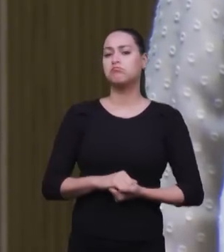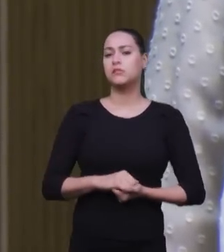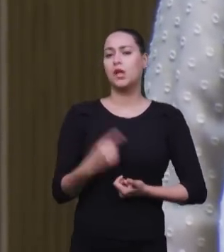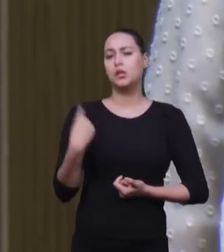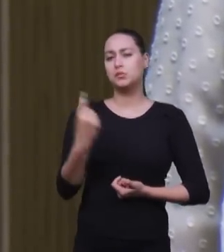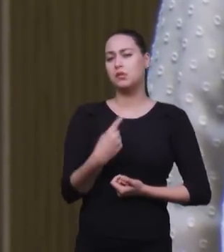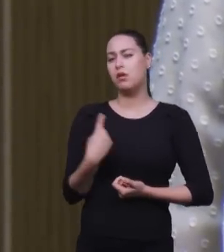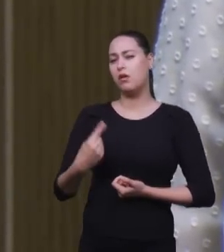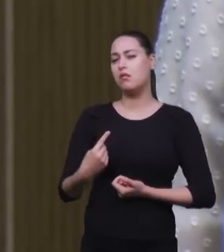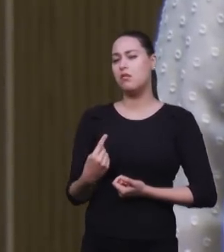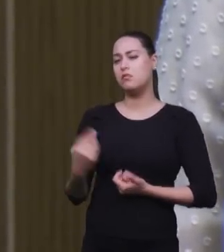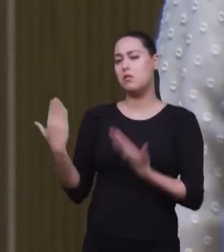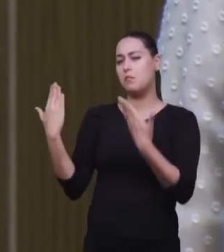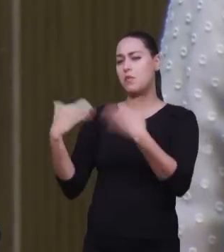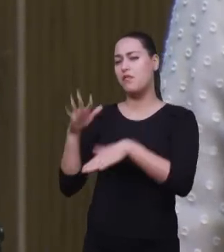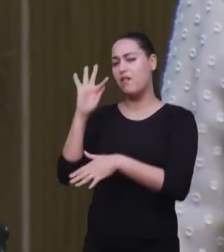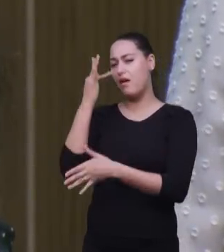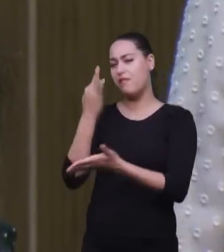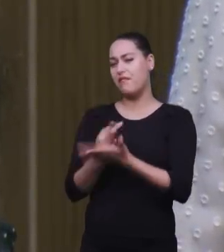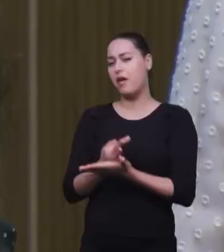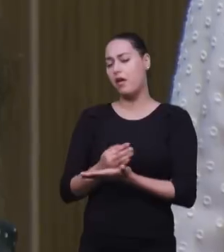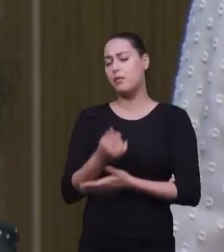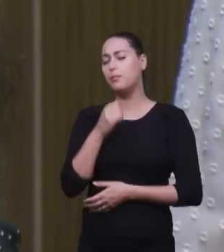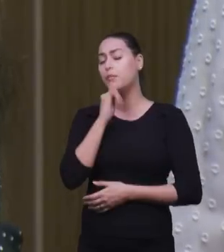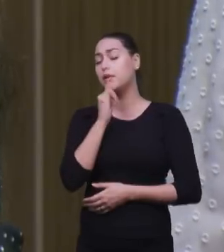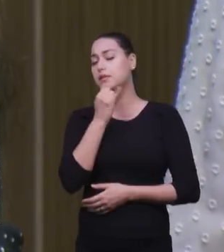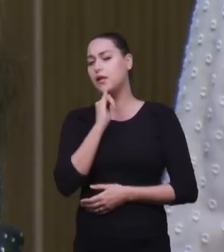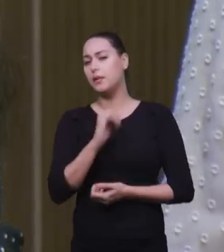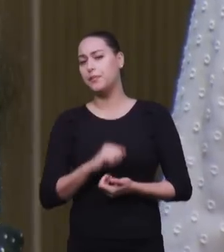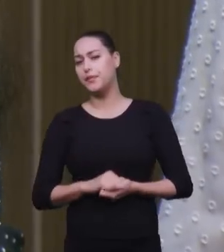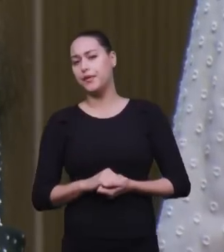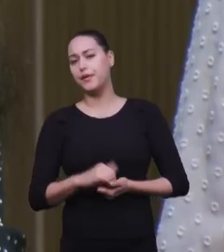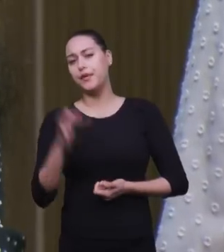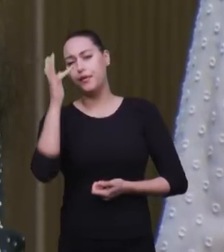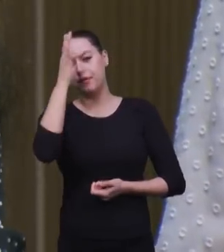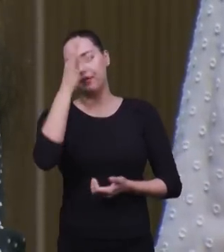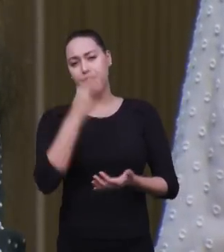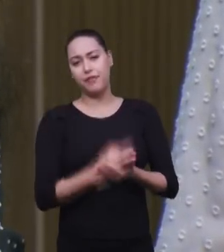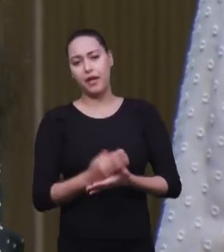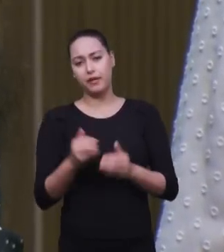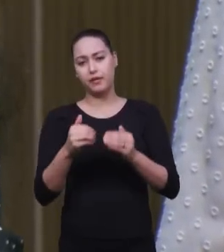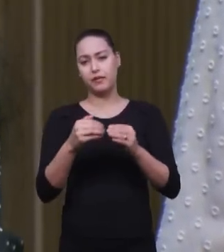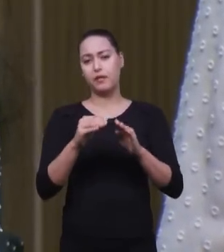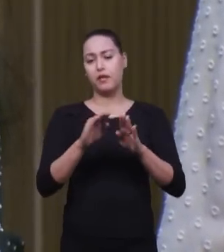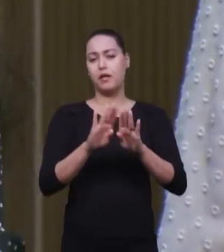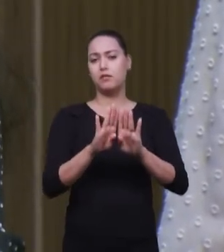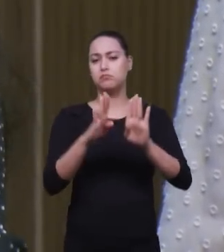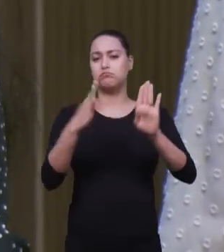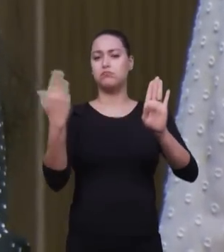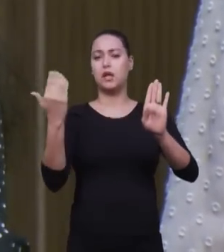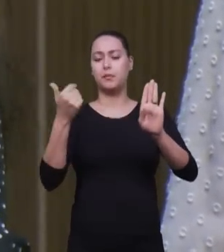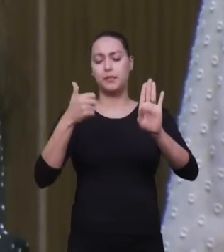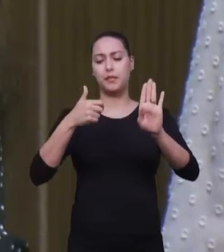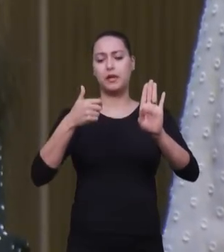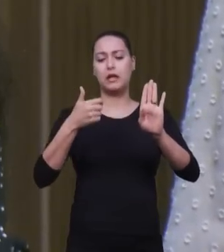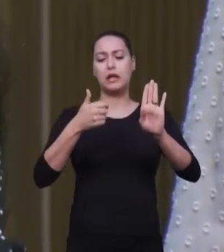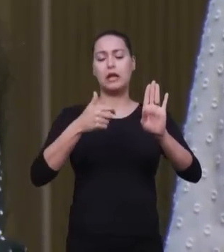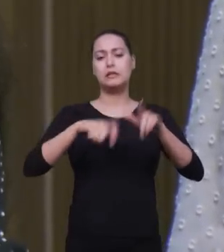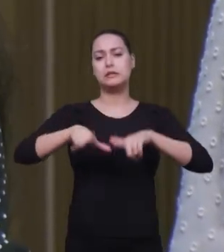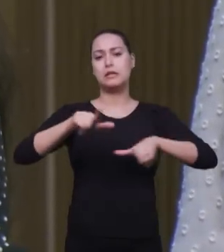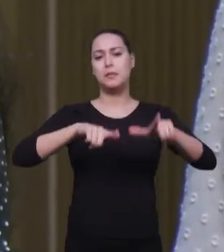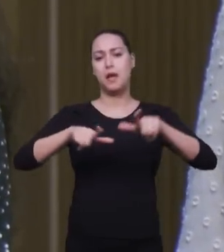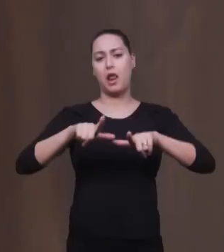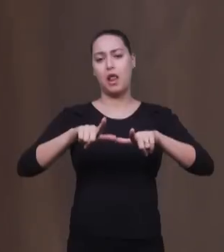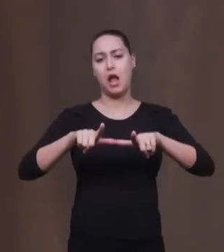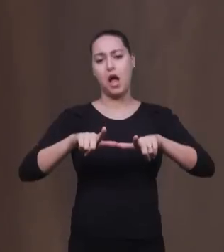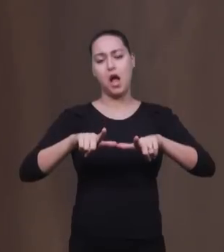Então eu pergunto, nós devemos provar a nossa fé? Por exemplo, ter fé que Deus vai abrir tal porta de emprego em tal